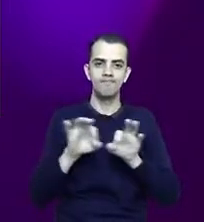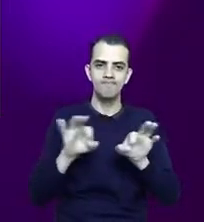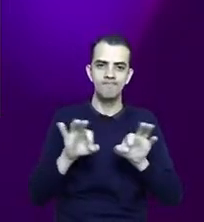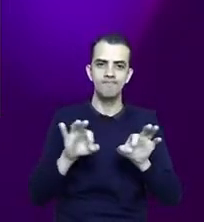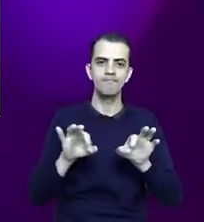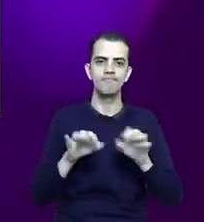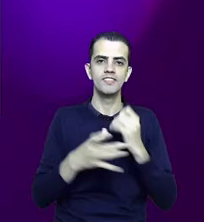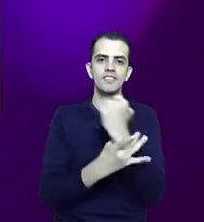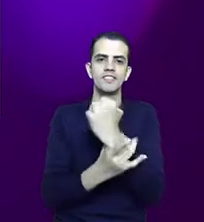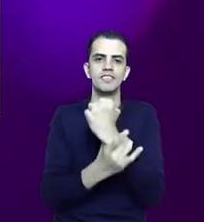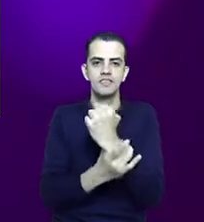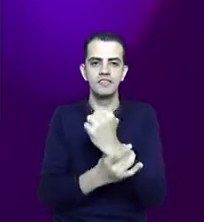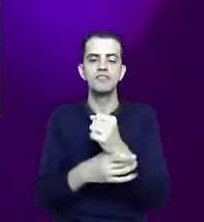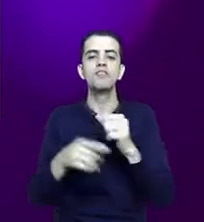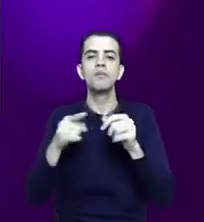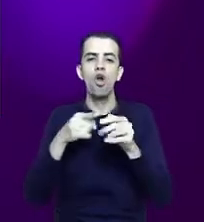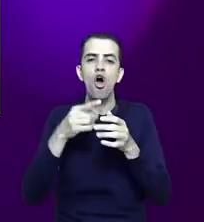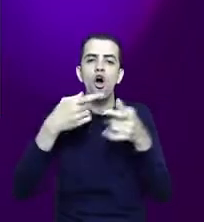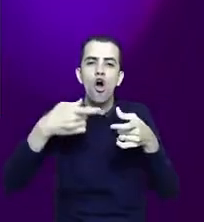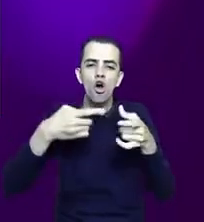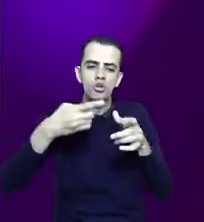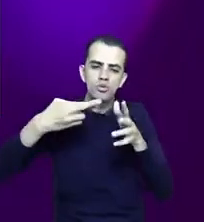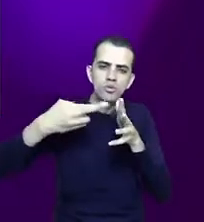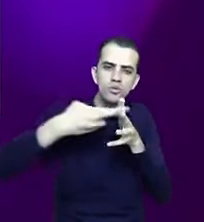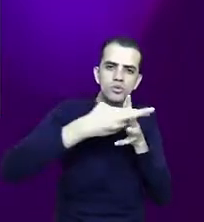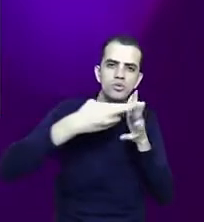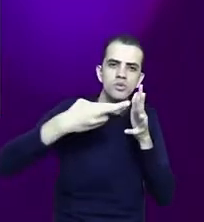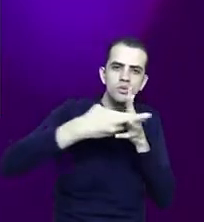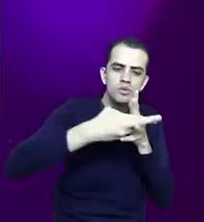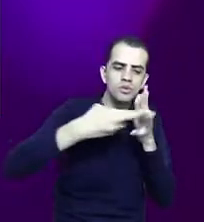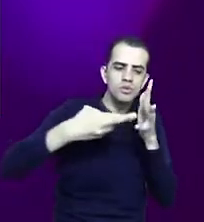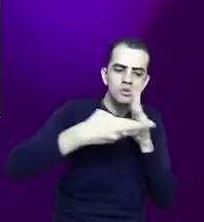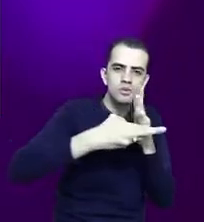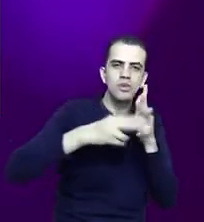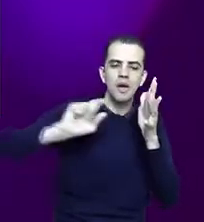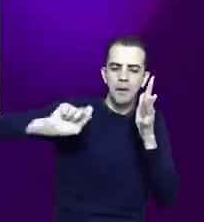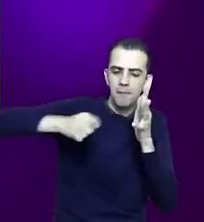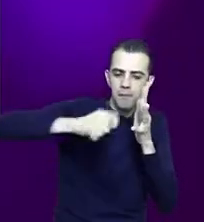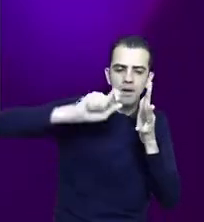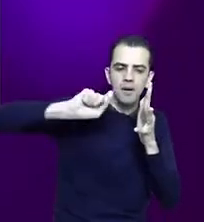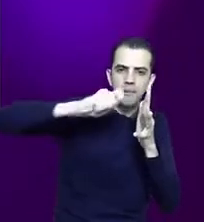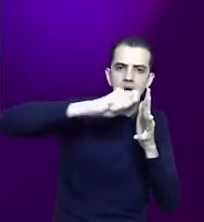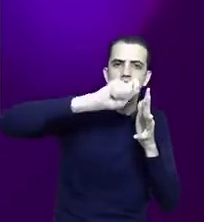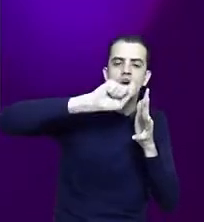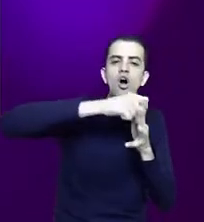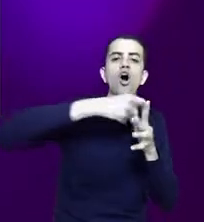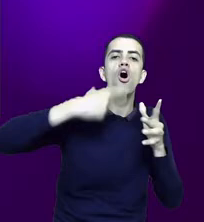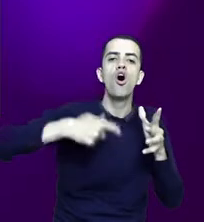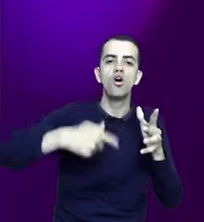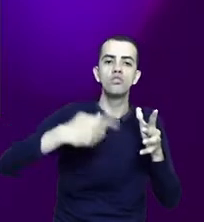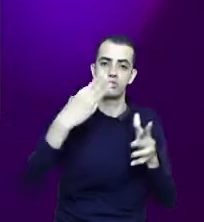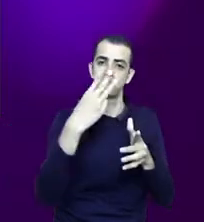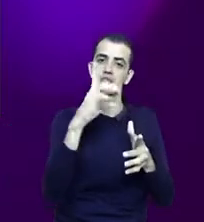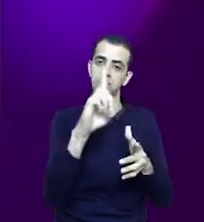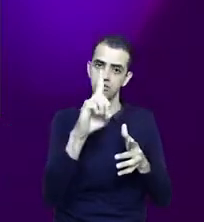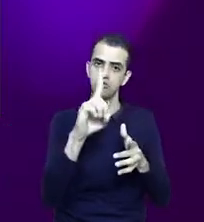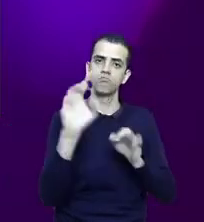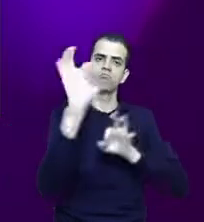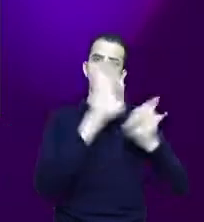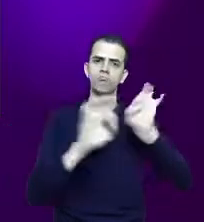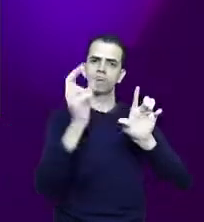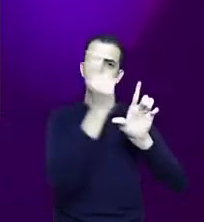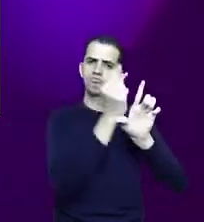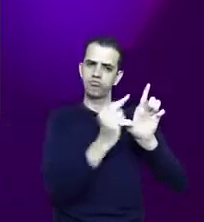de perfuração, guias de orientação dos parafusos sacrais. Esses guias foram impressos em 3D e essa prótese, então,